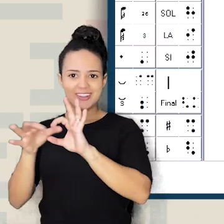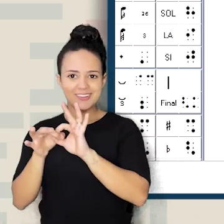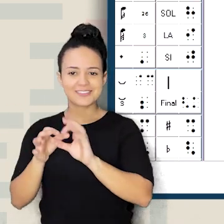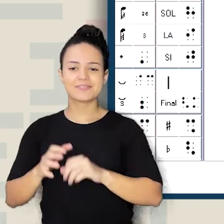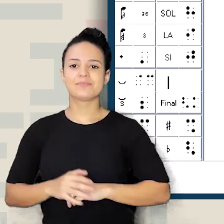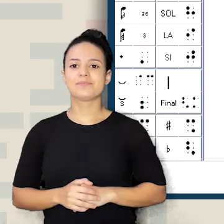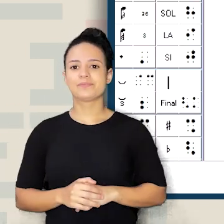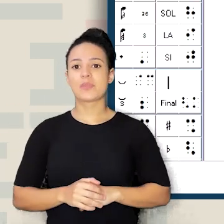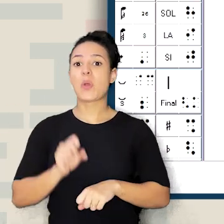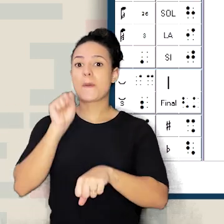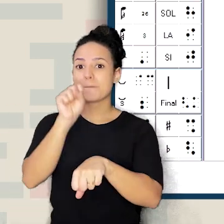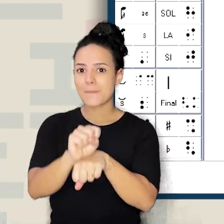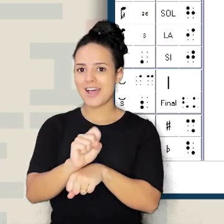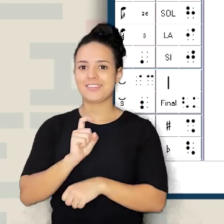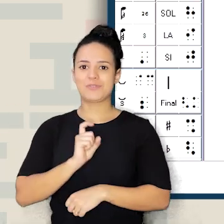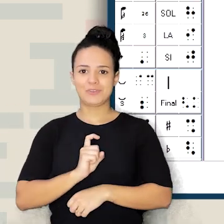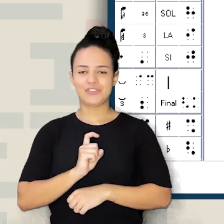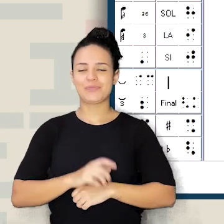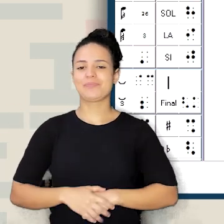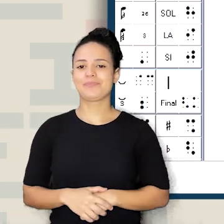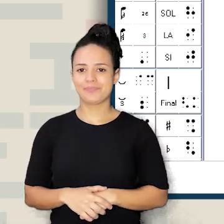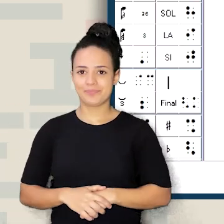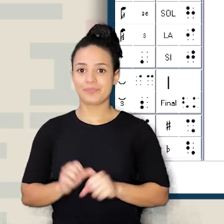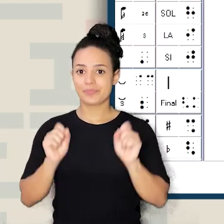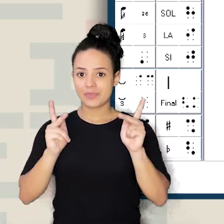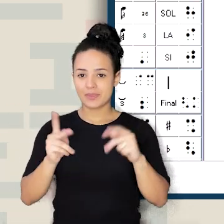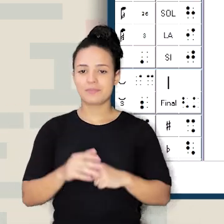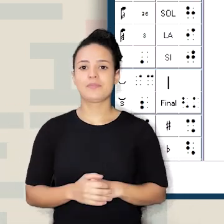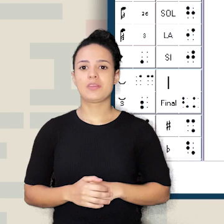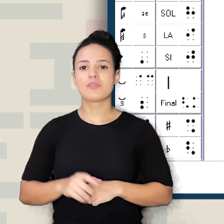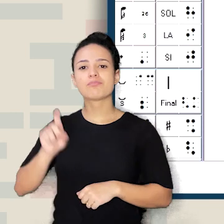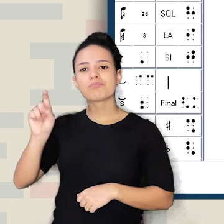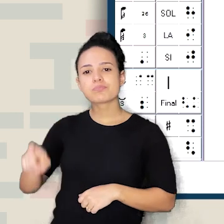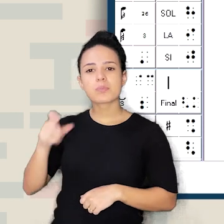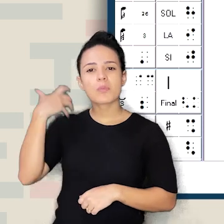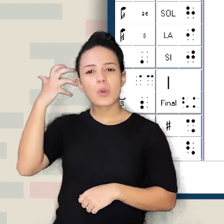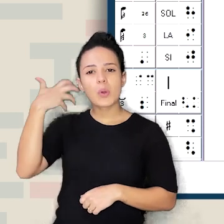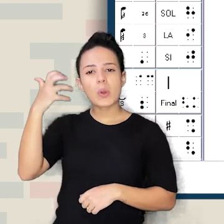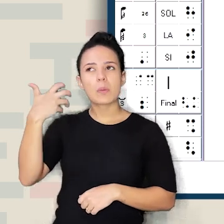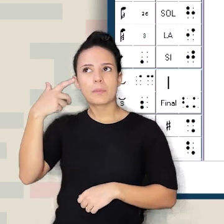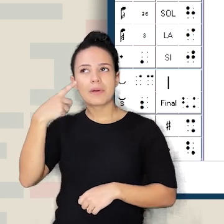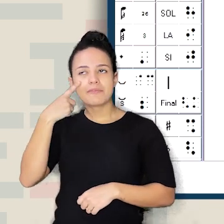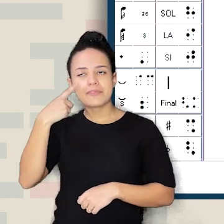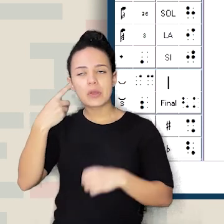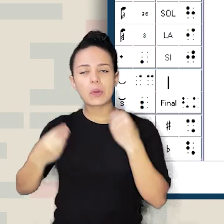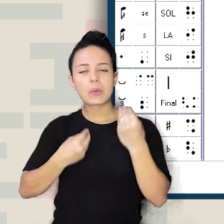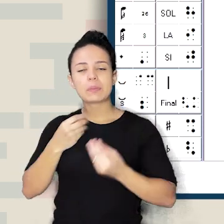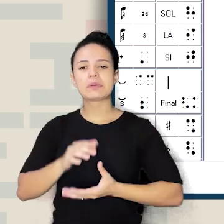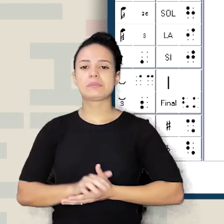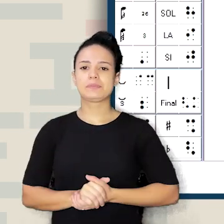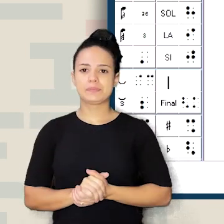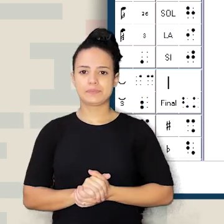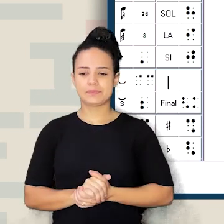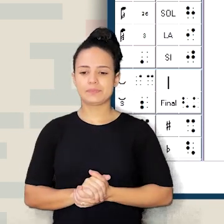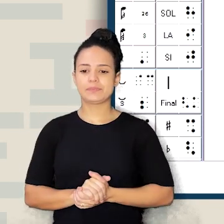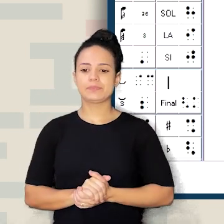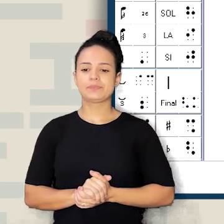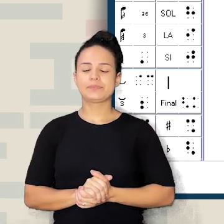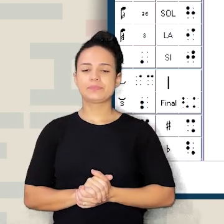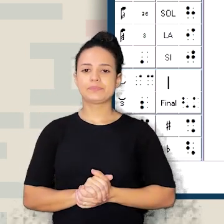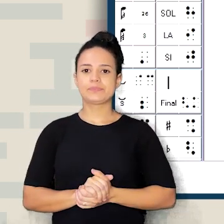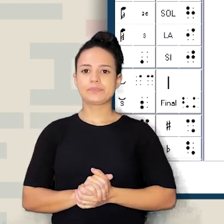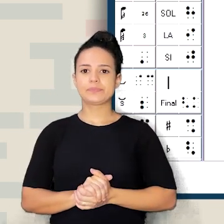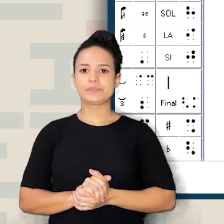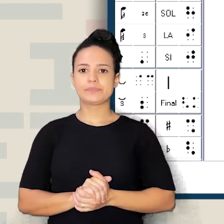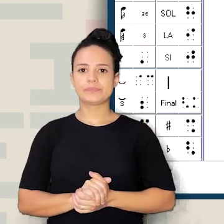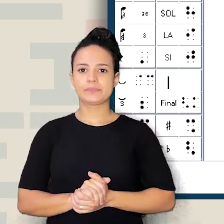colcheia, Segunda ou fechou terceira. ligadura, Pausa da colcheia. pausa da colcheia, tá? Vamos ouvir para como é que isso